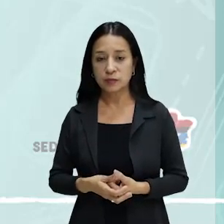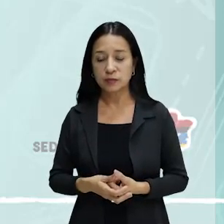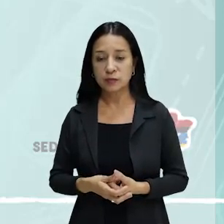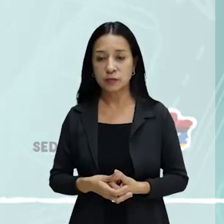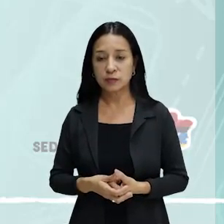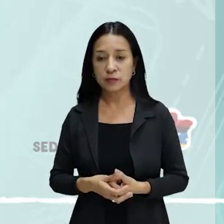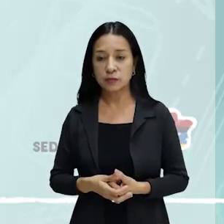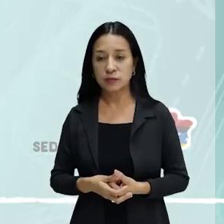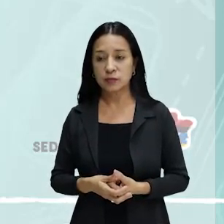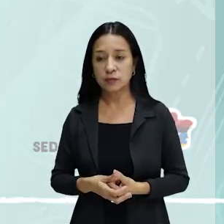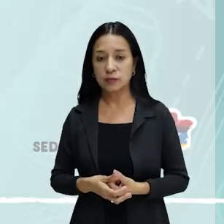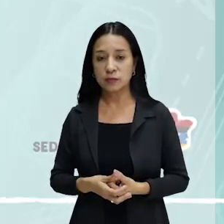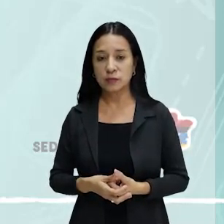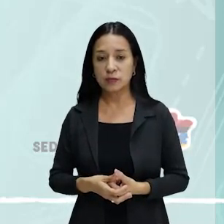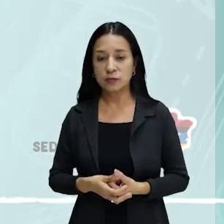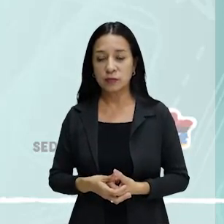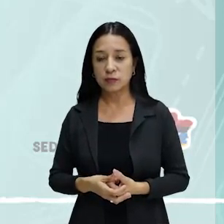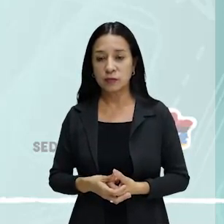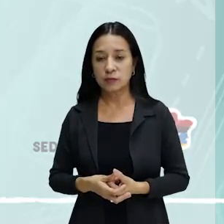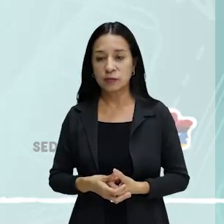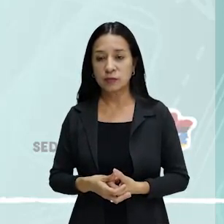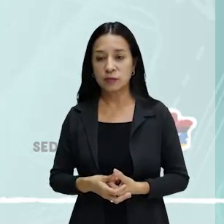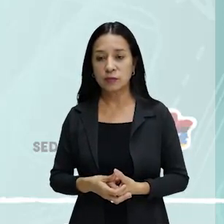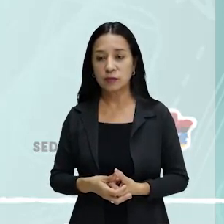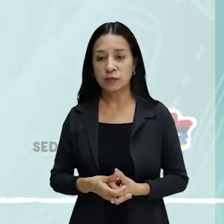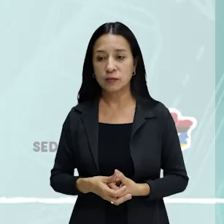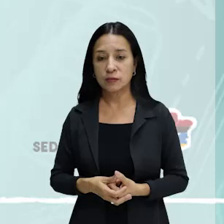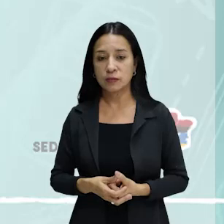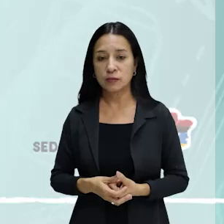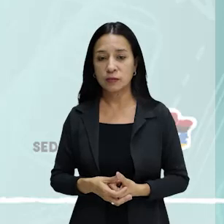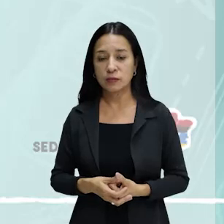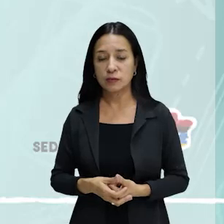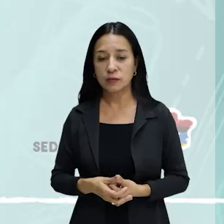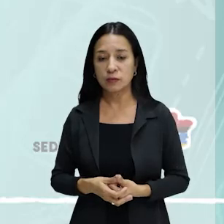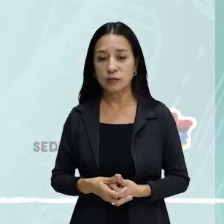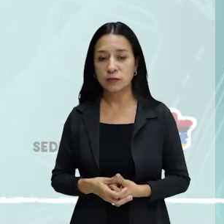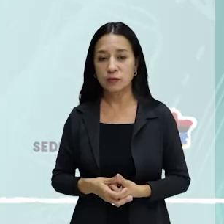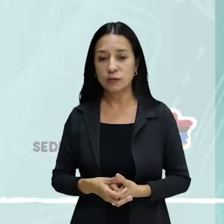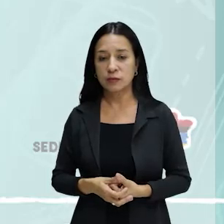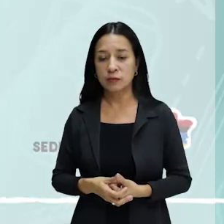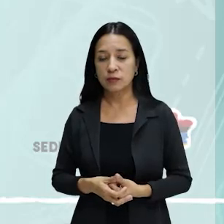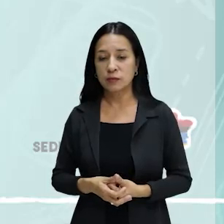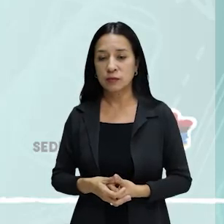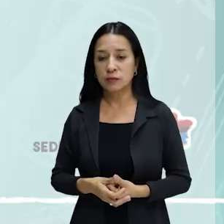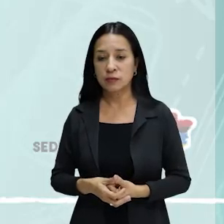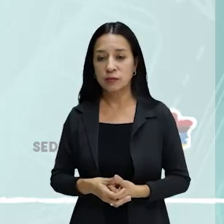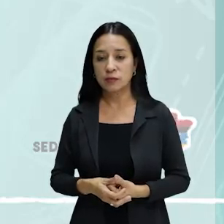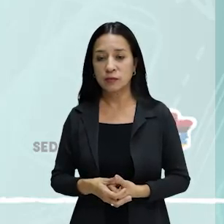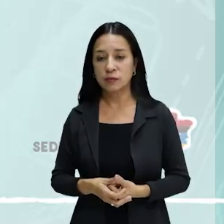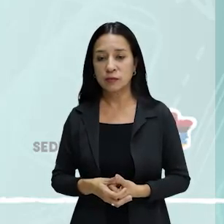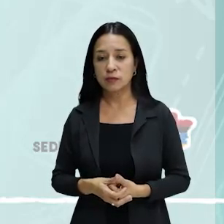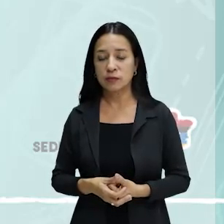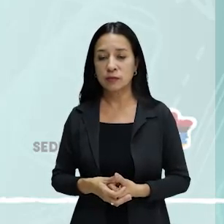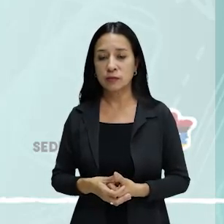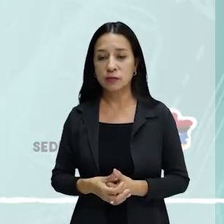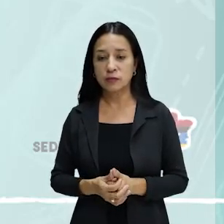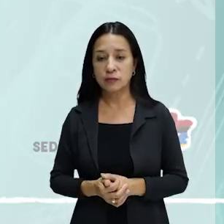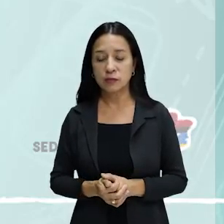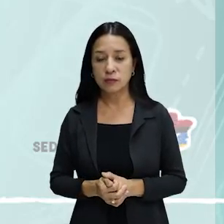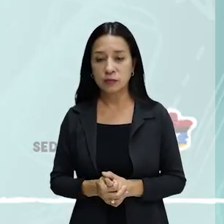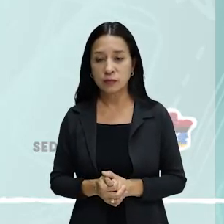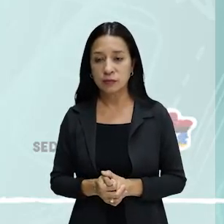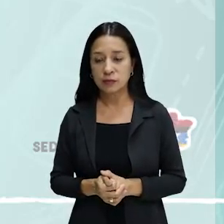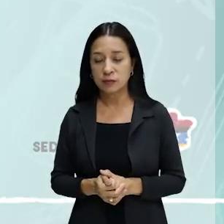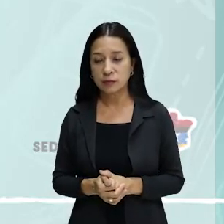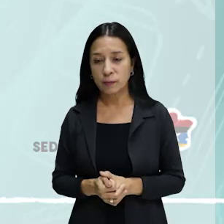responder. As lacunas que cada afirmação pode provocar à medida que enunciada. O tipo